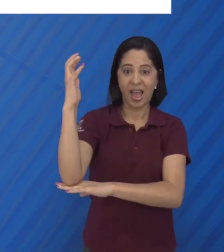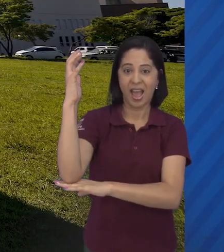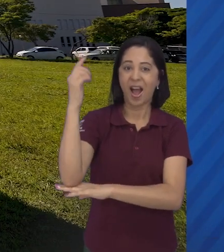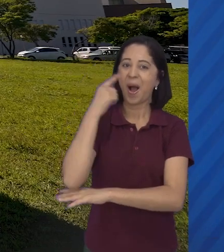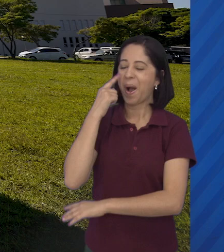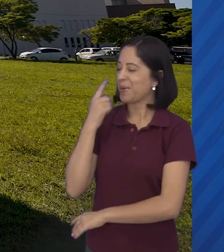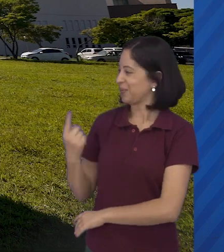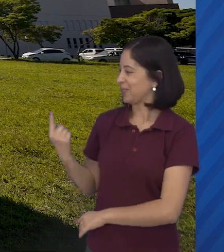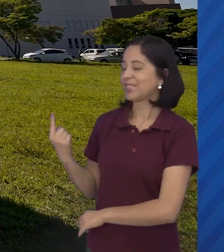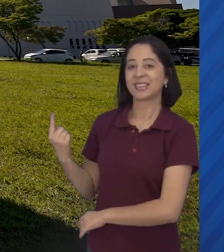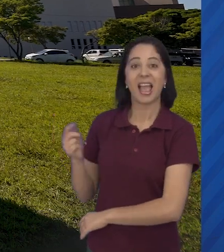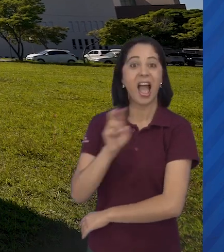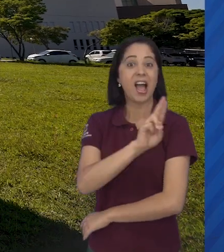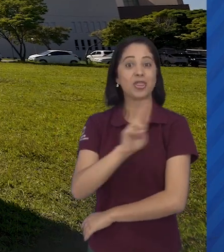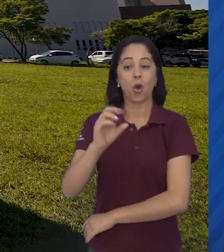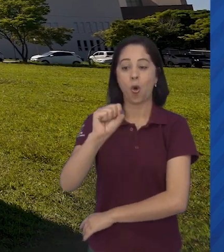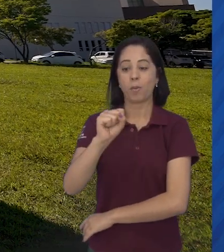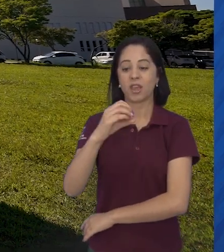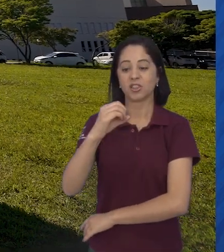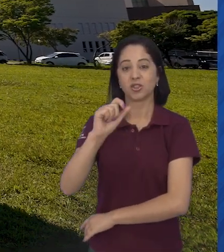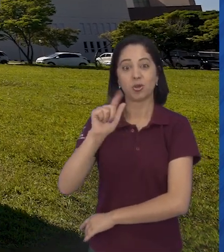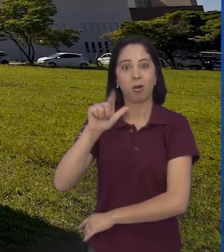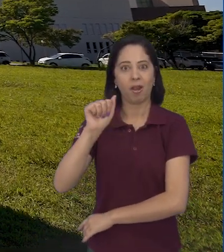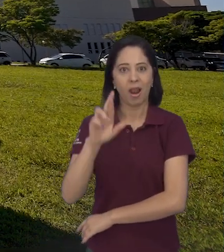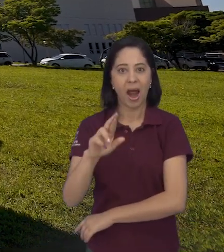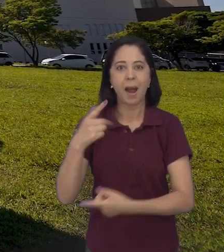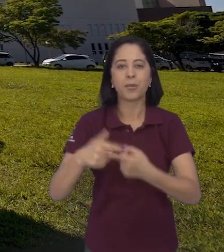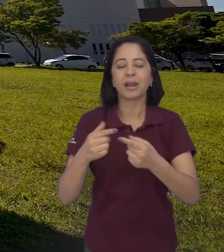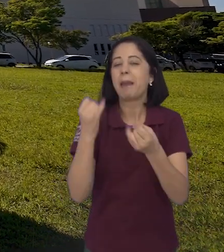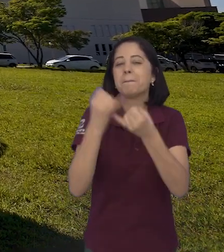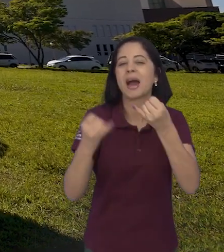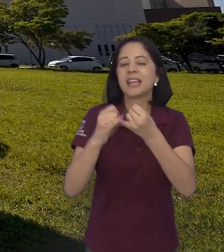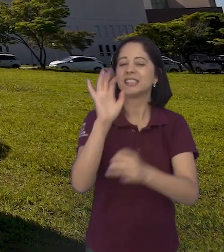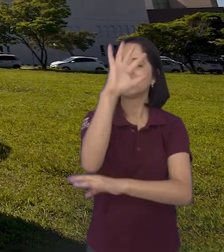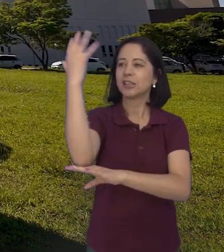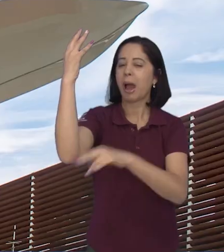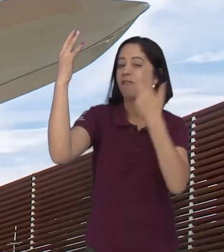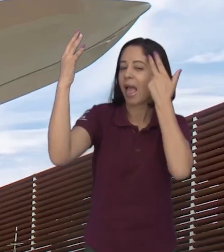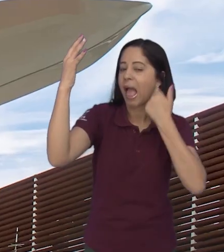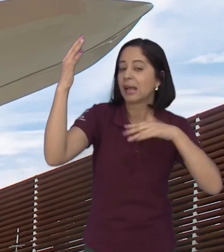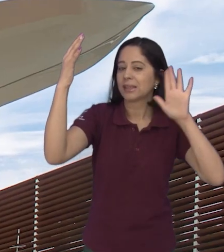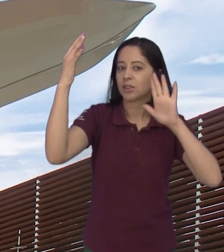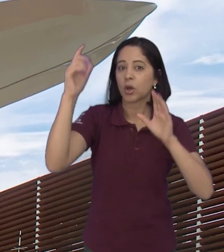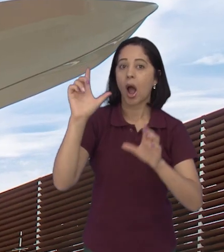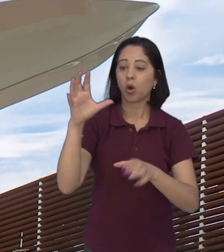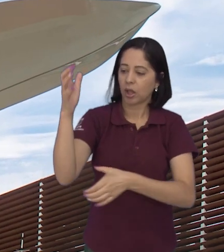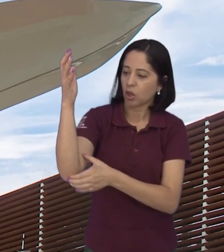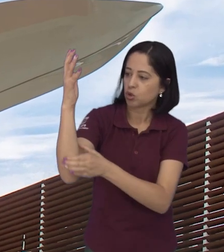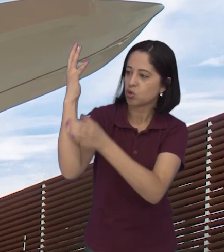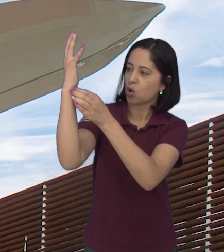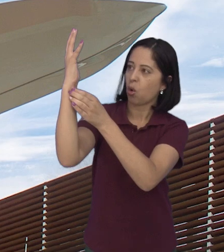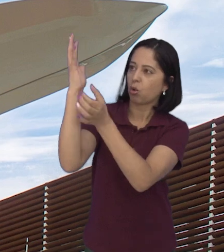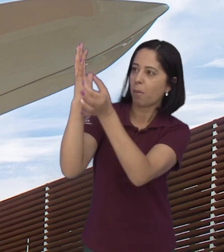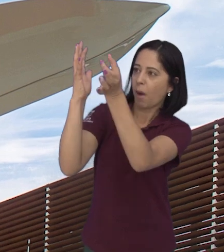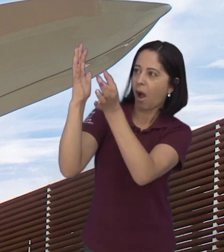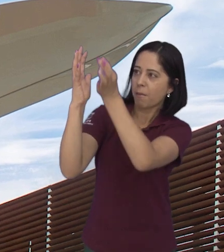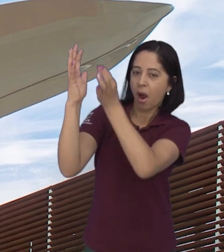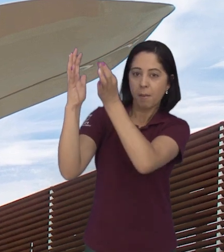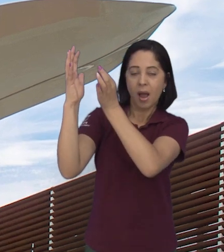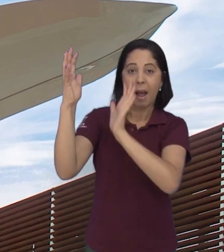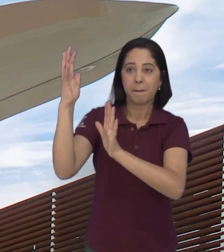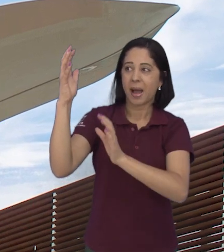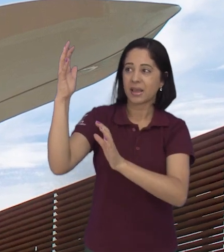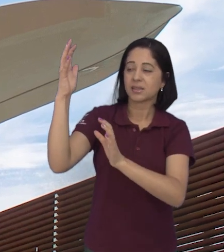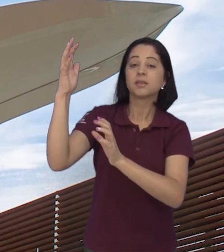solares. Elas recebem esse nome por serem semelhantes a uma planta natural, com troncos e folhas, mas ao invés